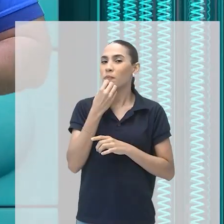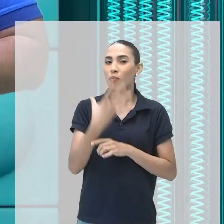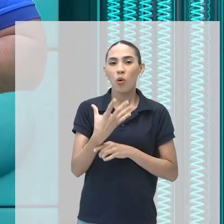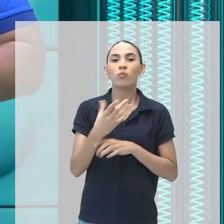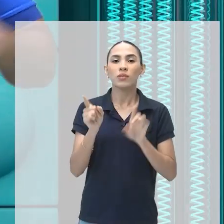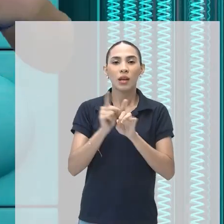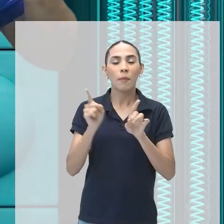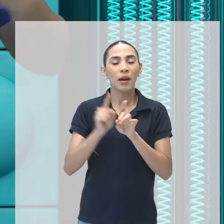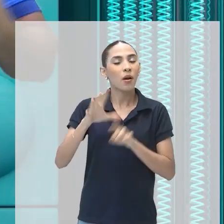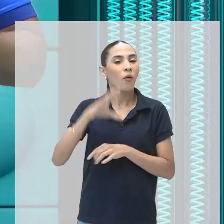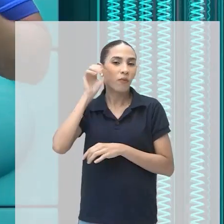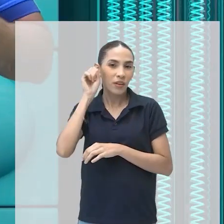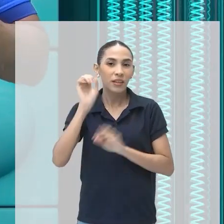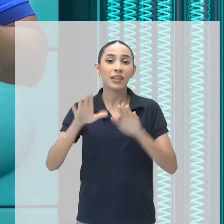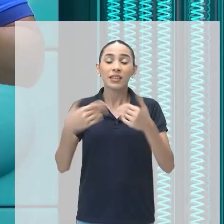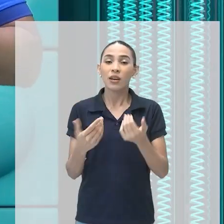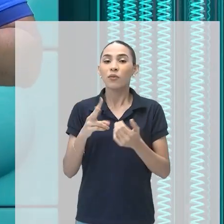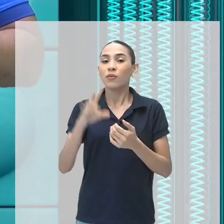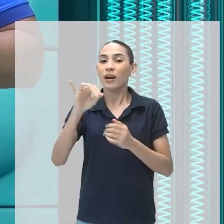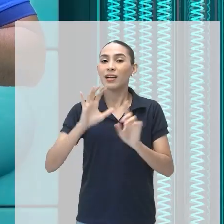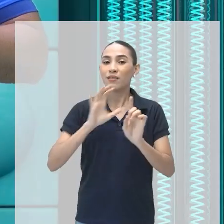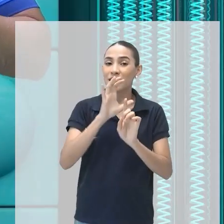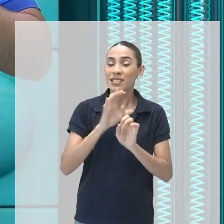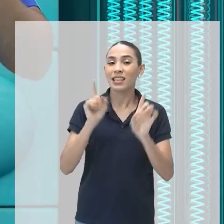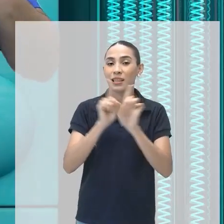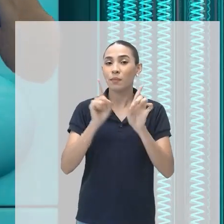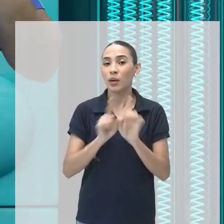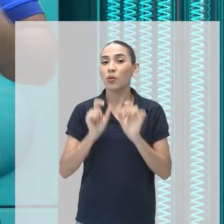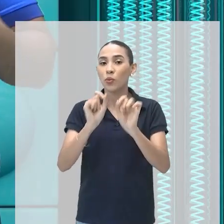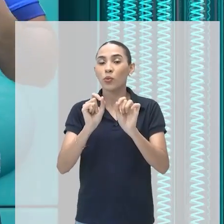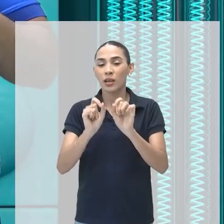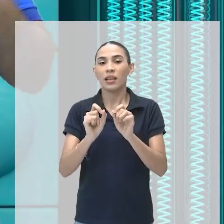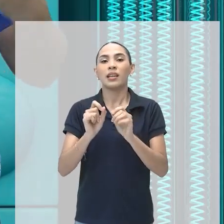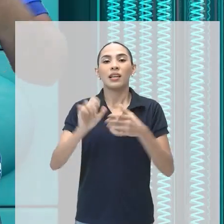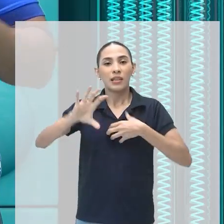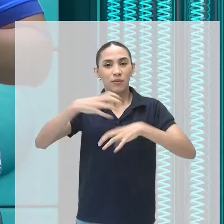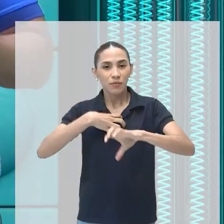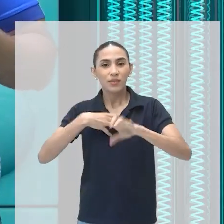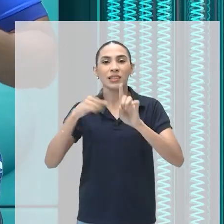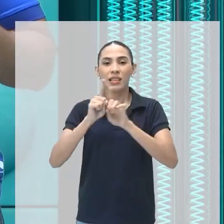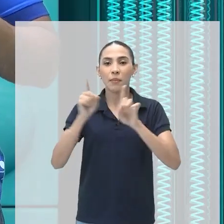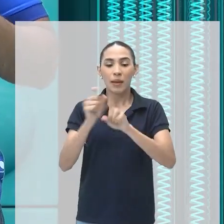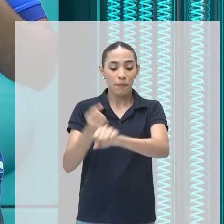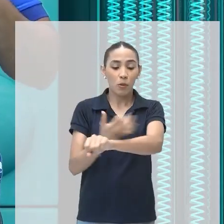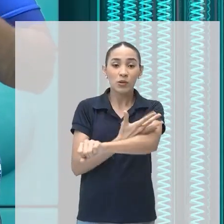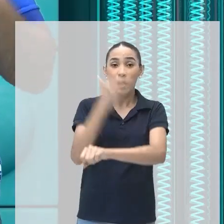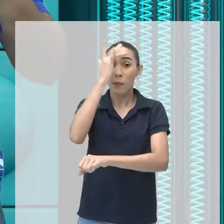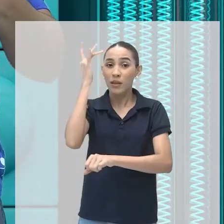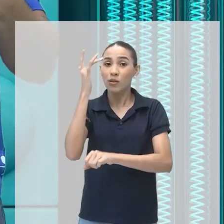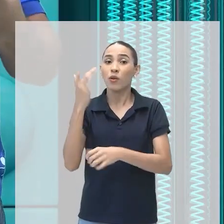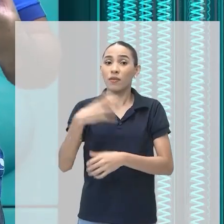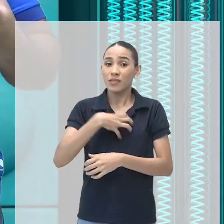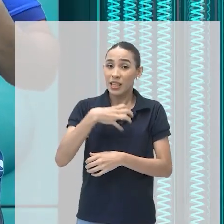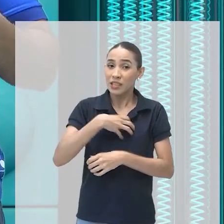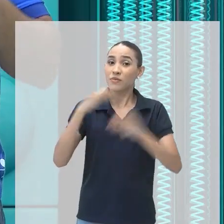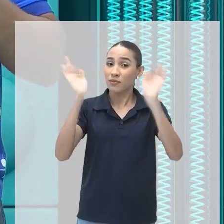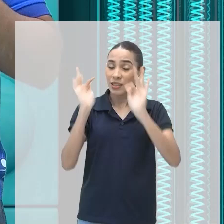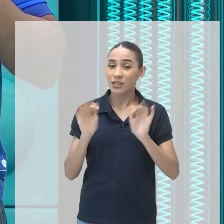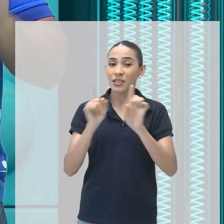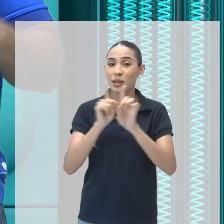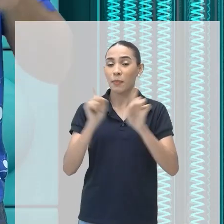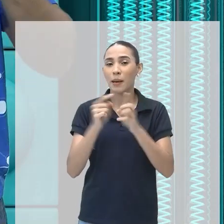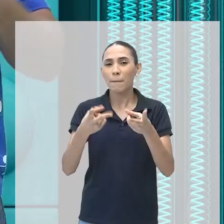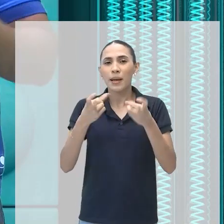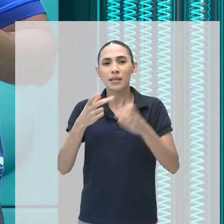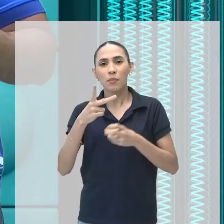agradável de ouvir. E isso gera também, mexe na questão emocional da pessoa, a pessoa fica feliz também.